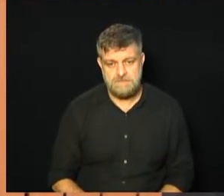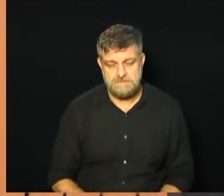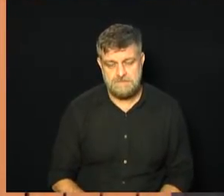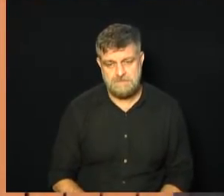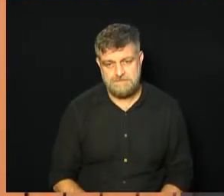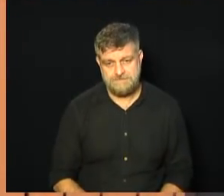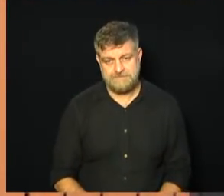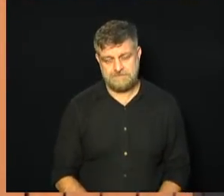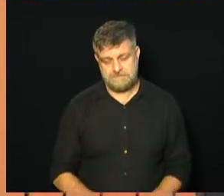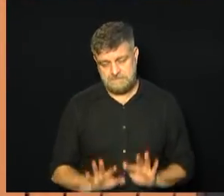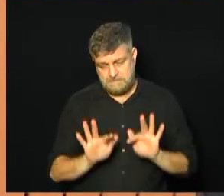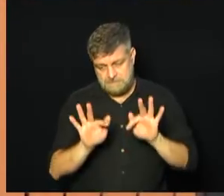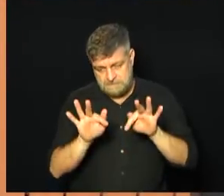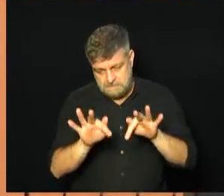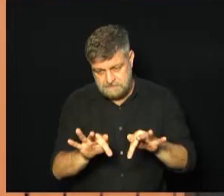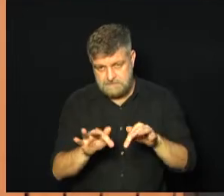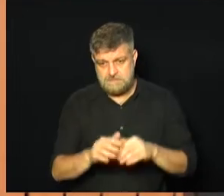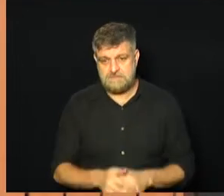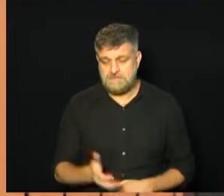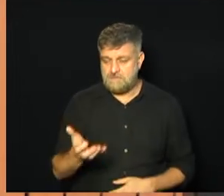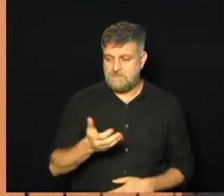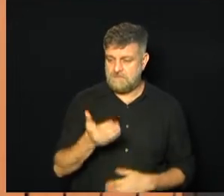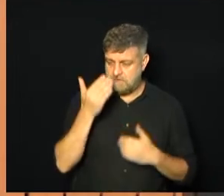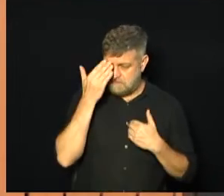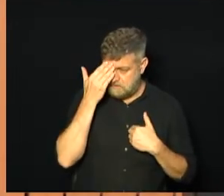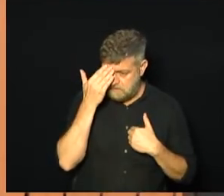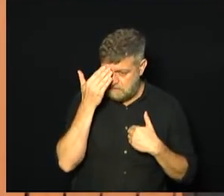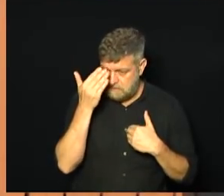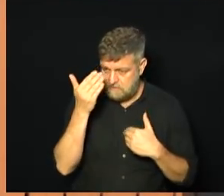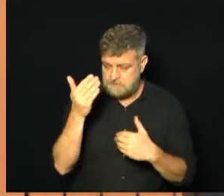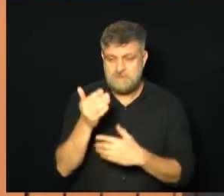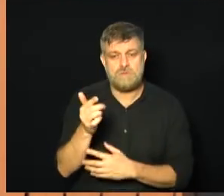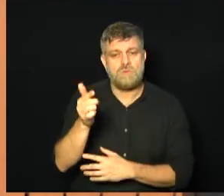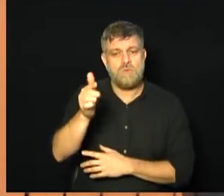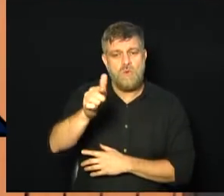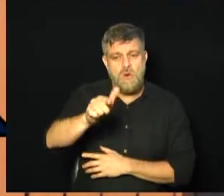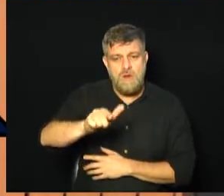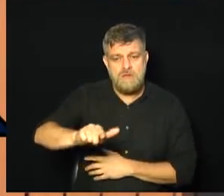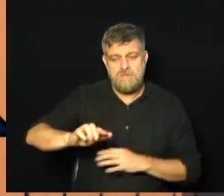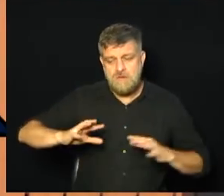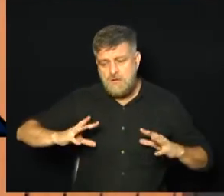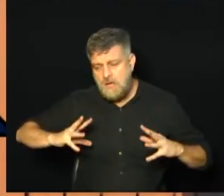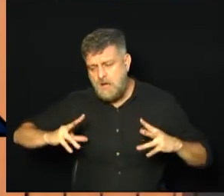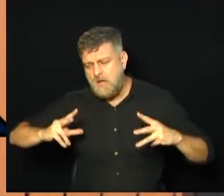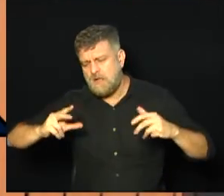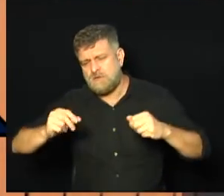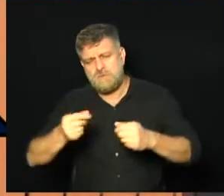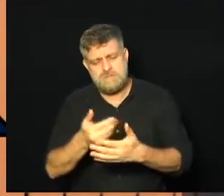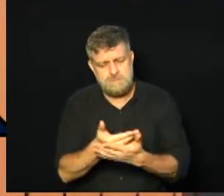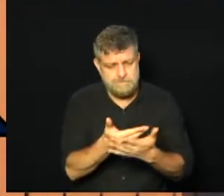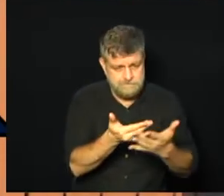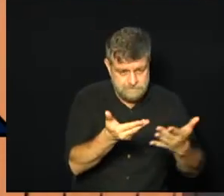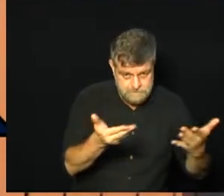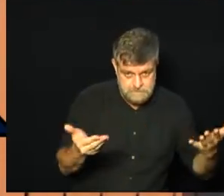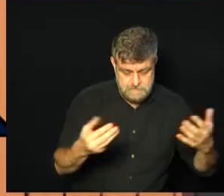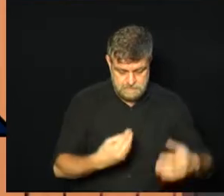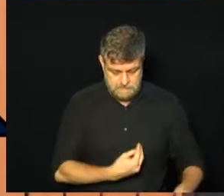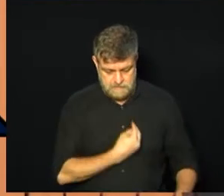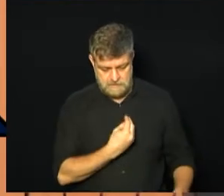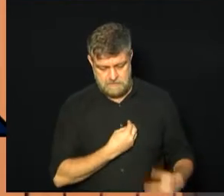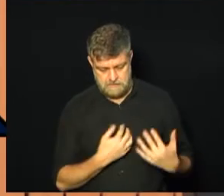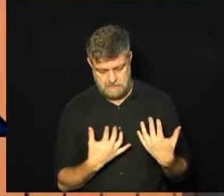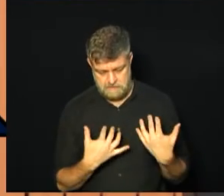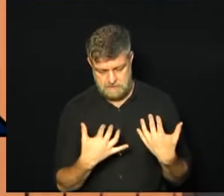Bom, para finalizar, eu quero mais uma vez agradecer, né, a todos e todas e todos que estão aqui